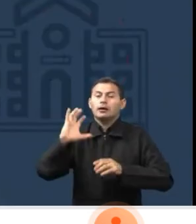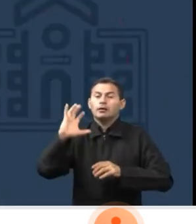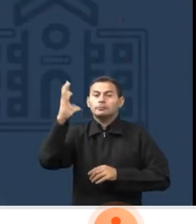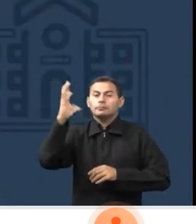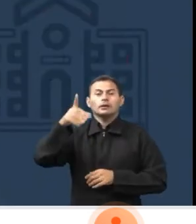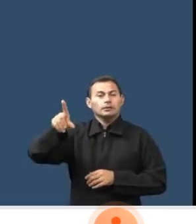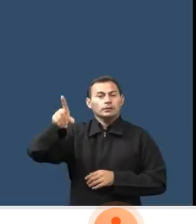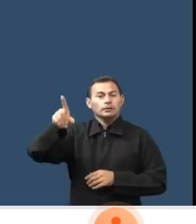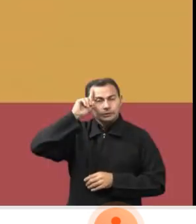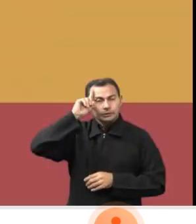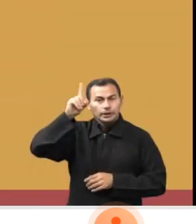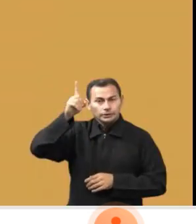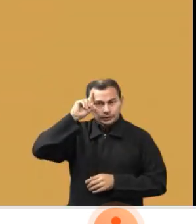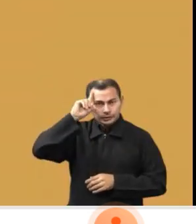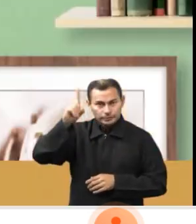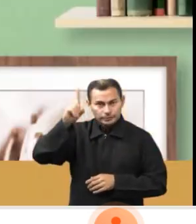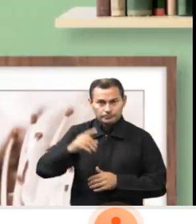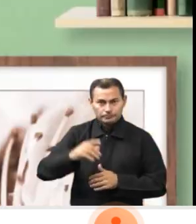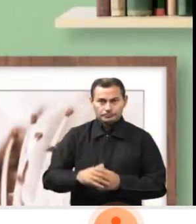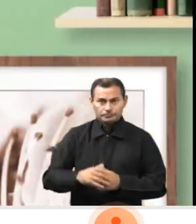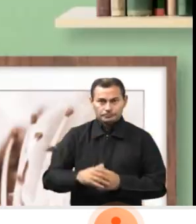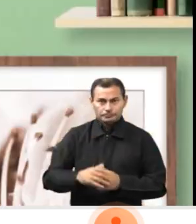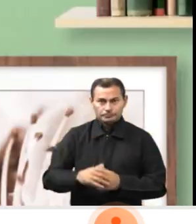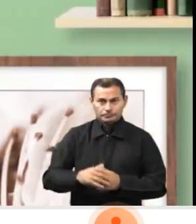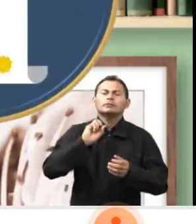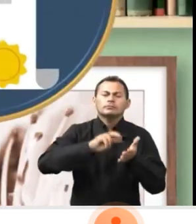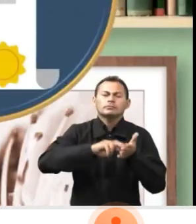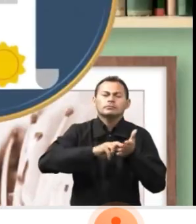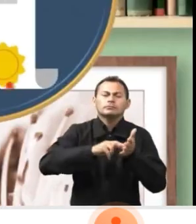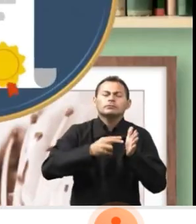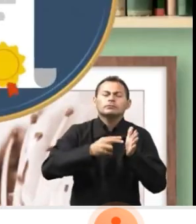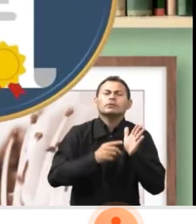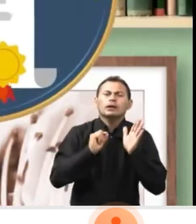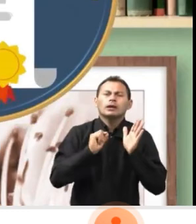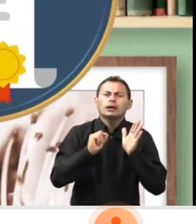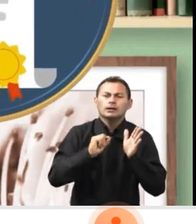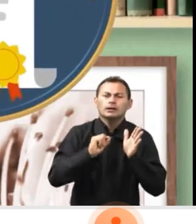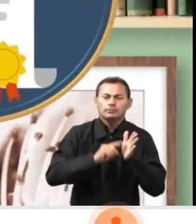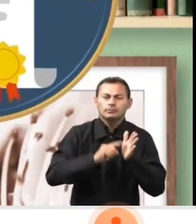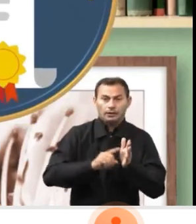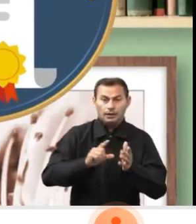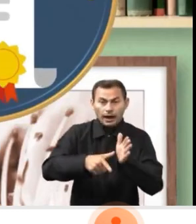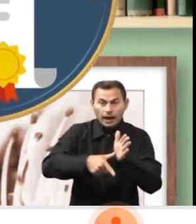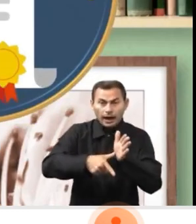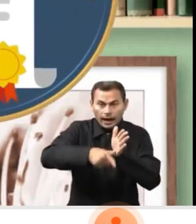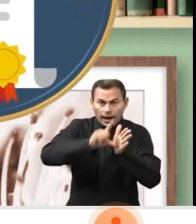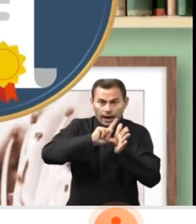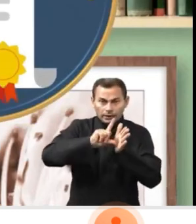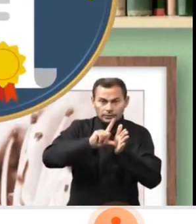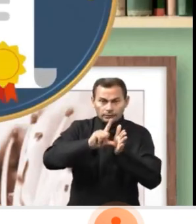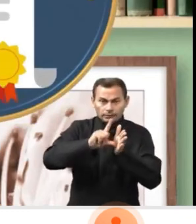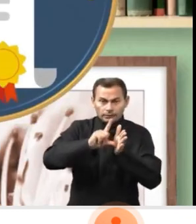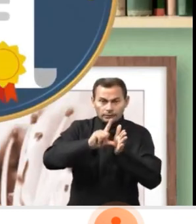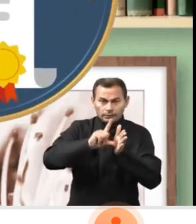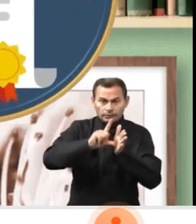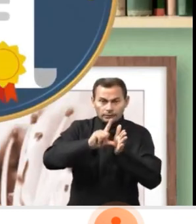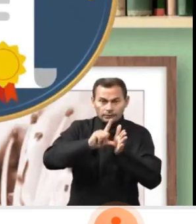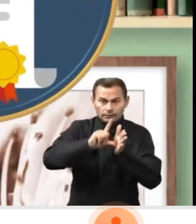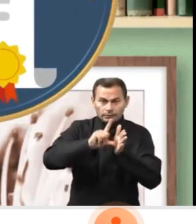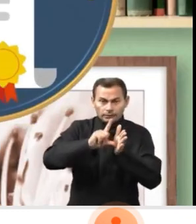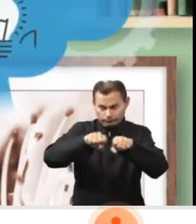cotidiano. Isso significa que antes mesmo de você se formar, além de todo o conhecimento teórico,